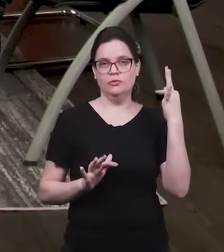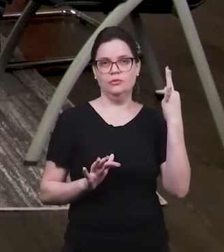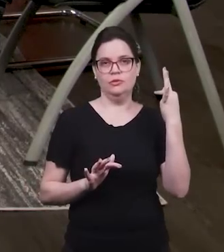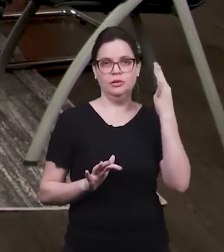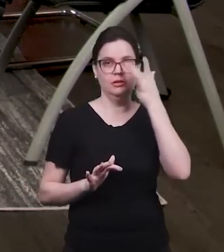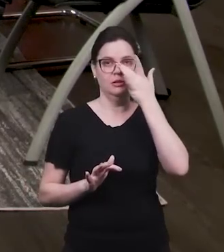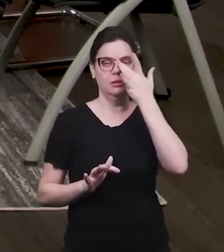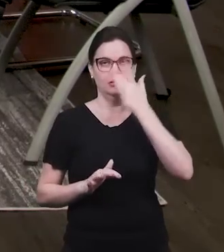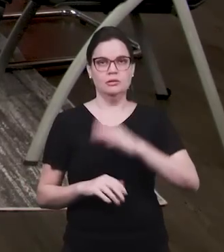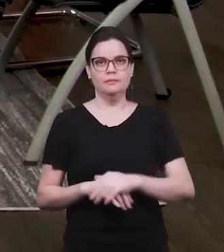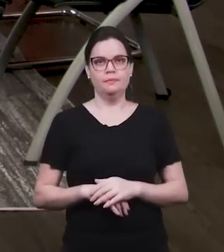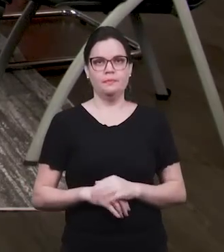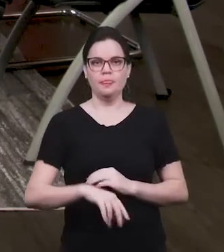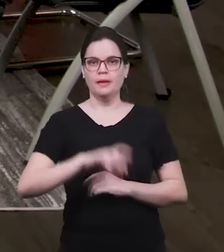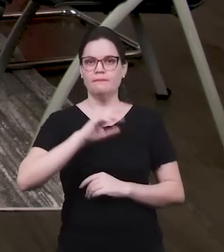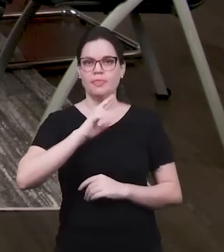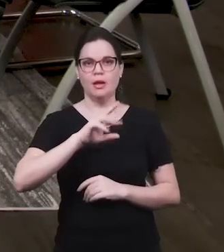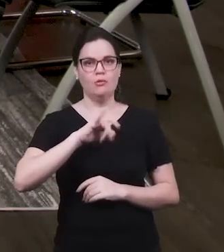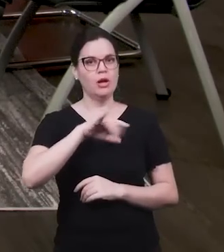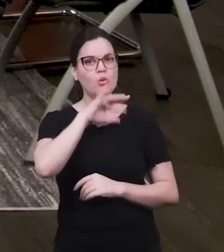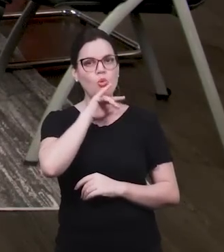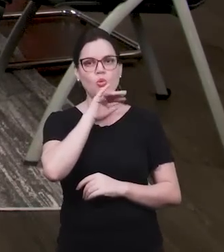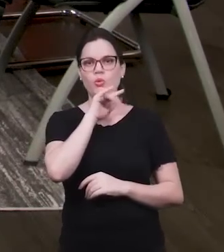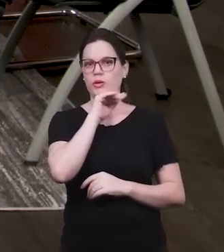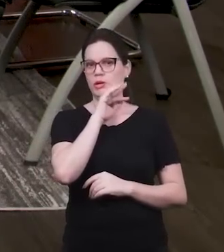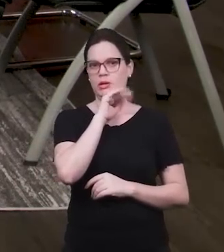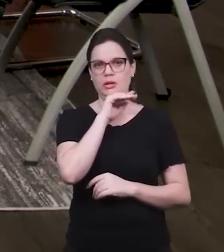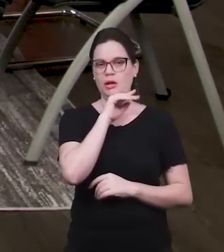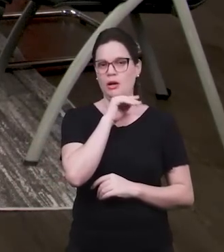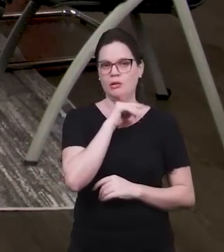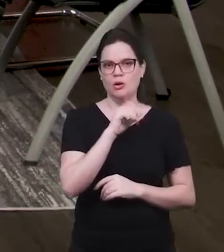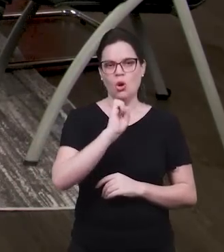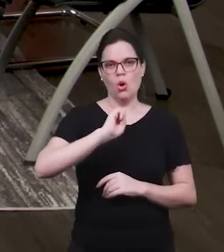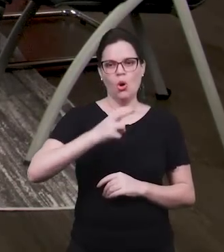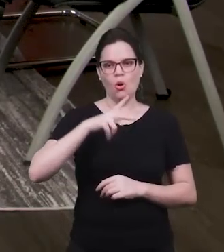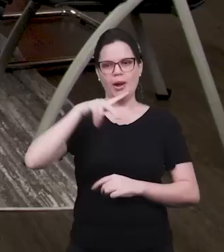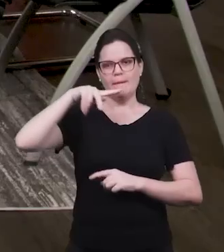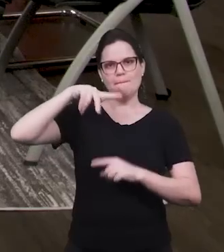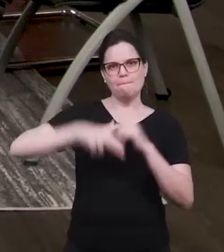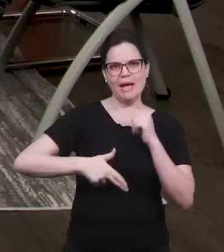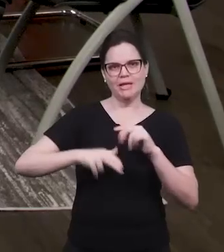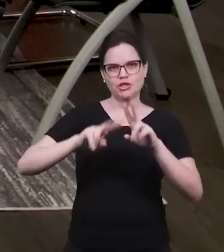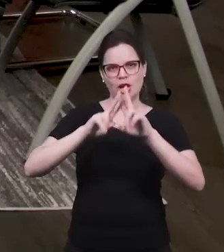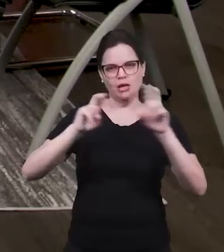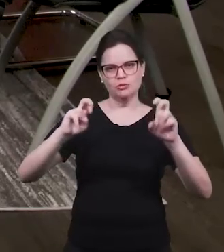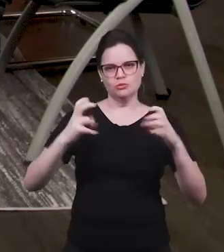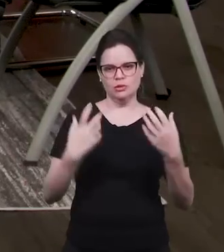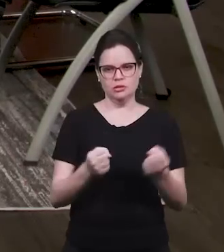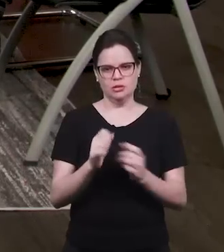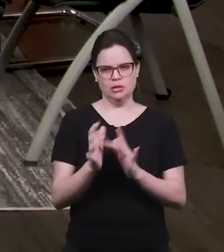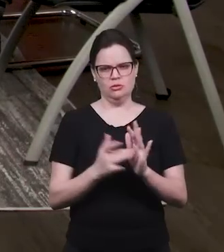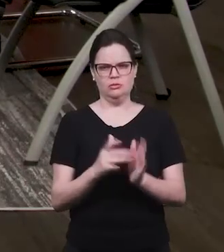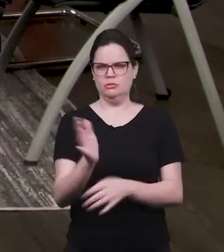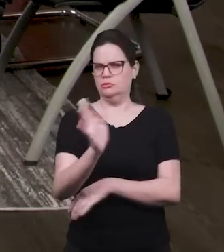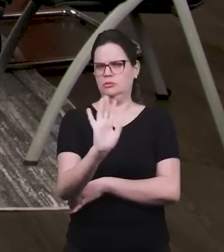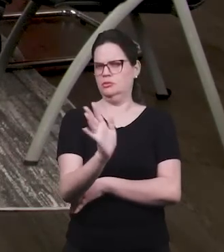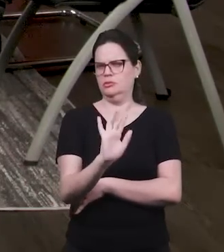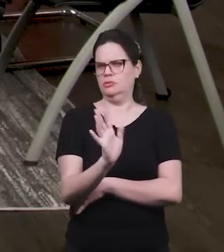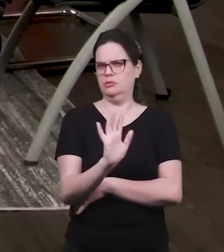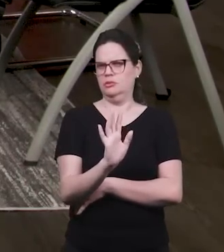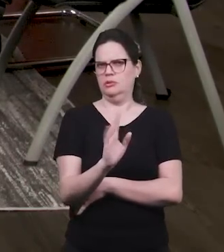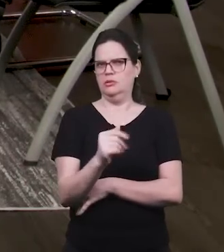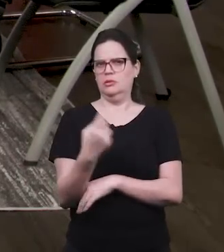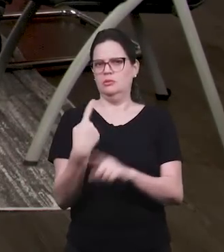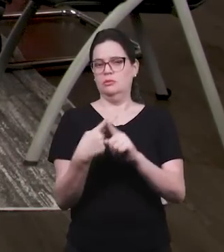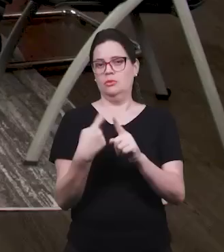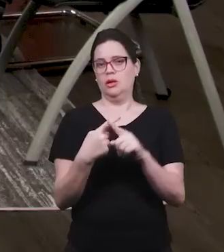filosofia nunca foi impedimento para quem vai se converter. E nem então, mas